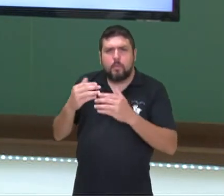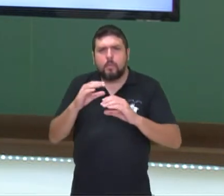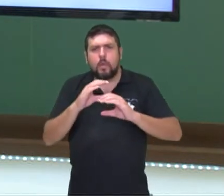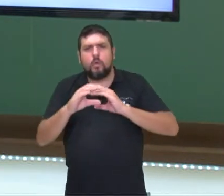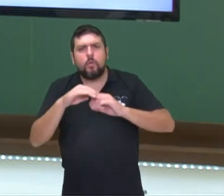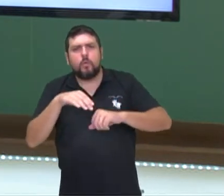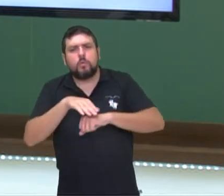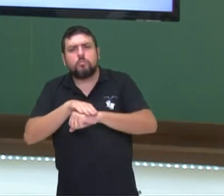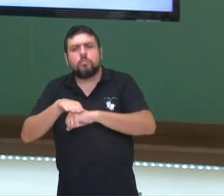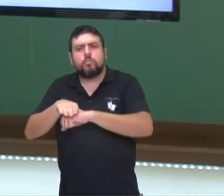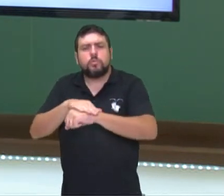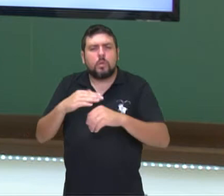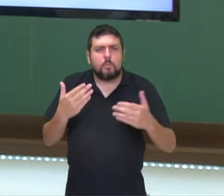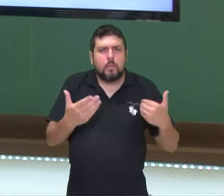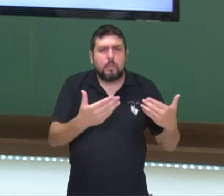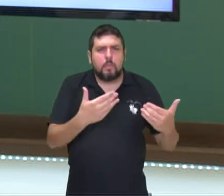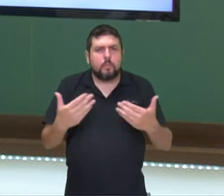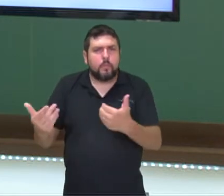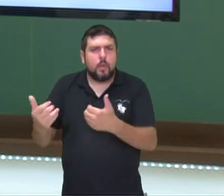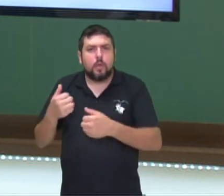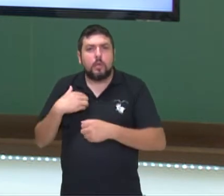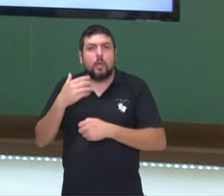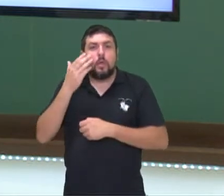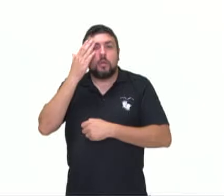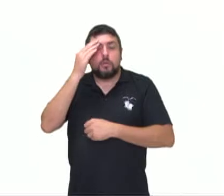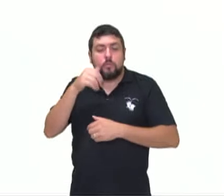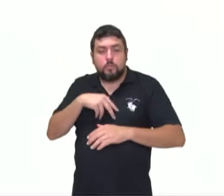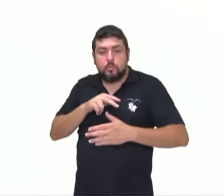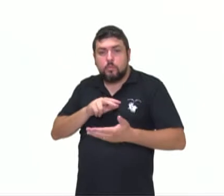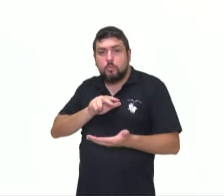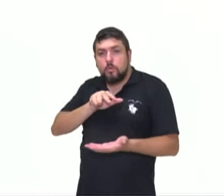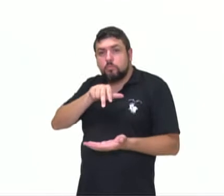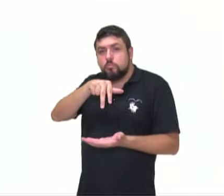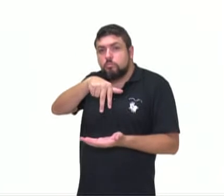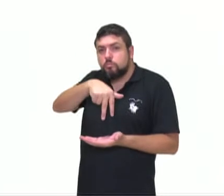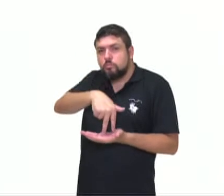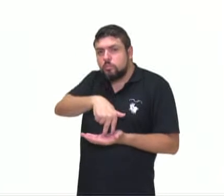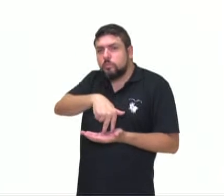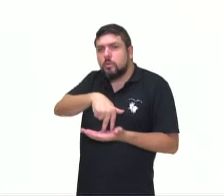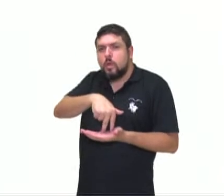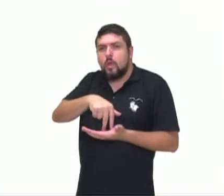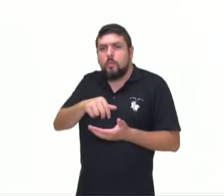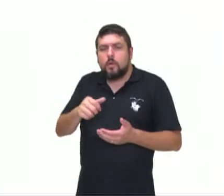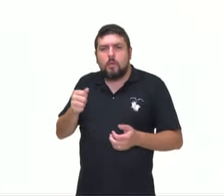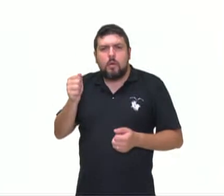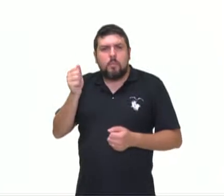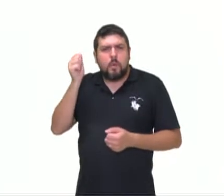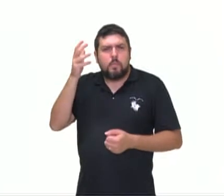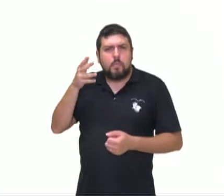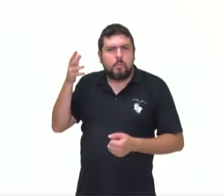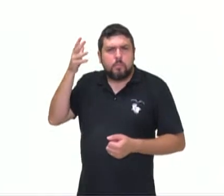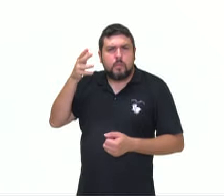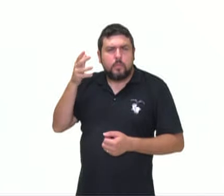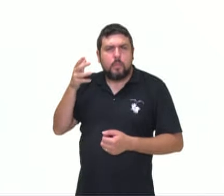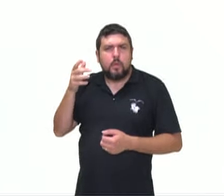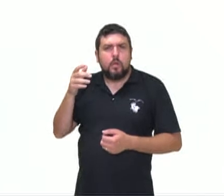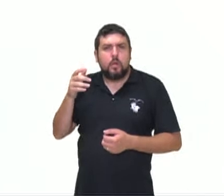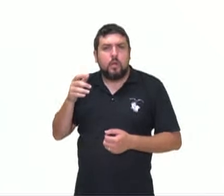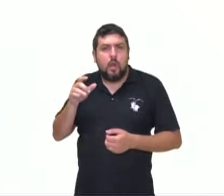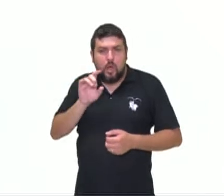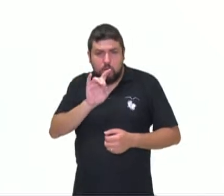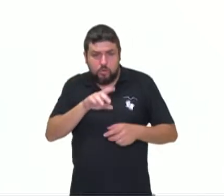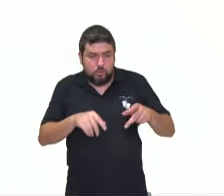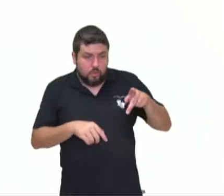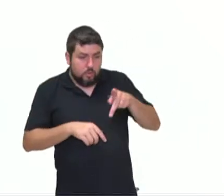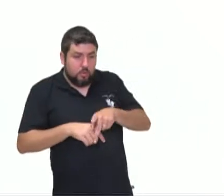tão importante, saber se expressar em público deixou de ser uma habilidade necessária somente para os